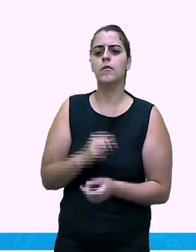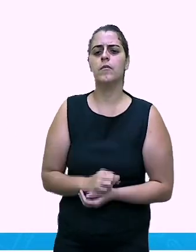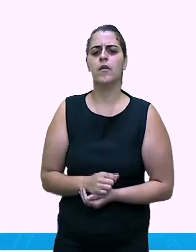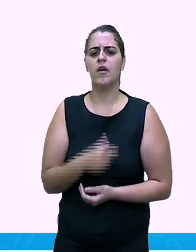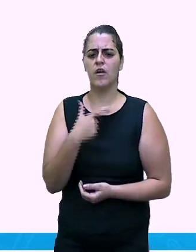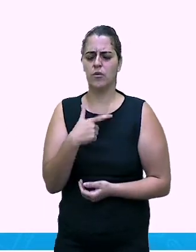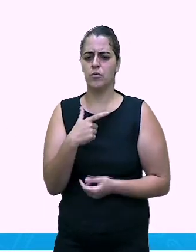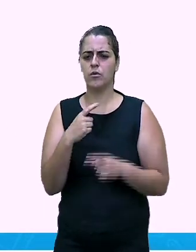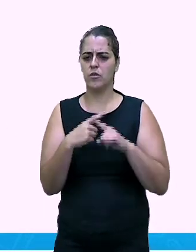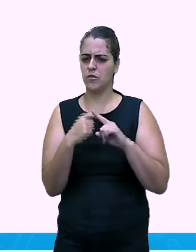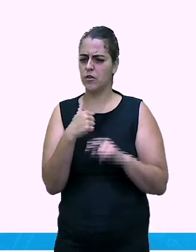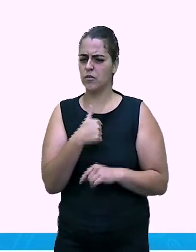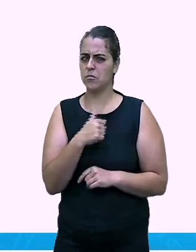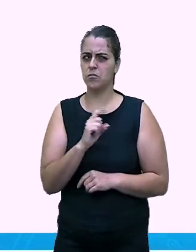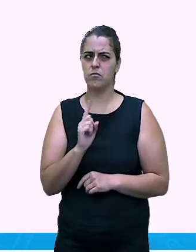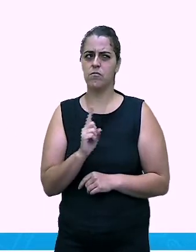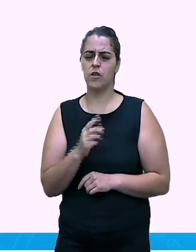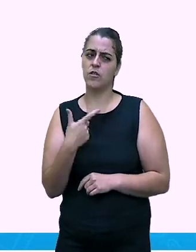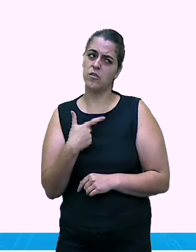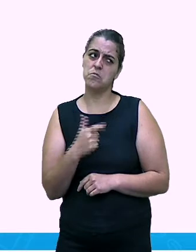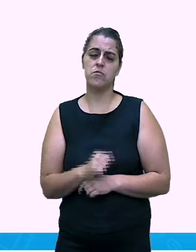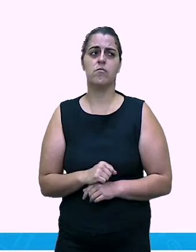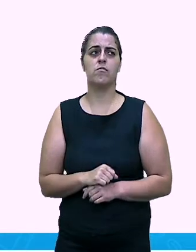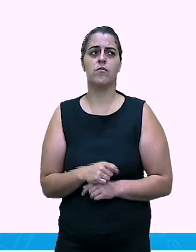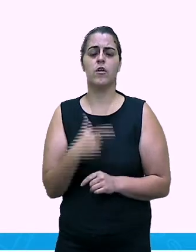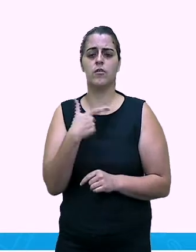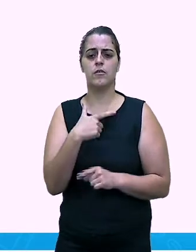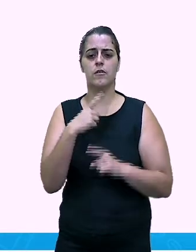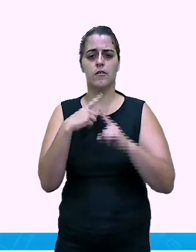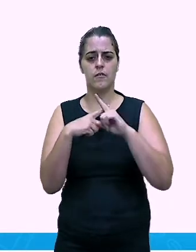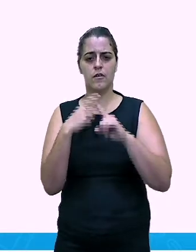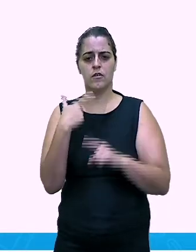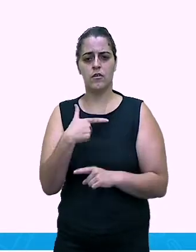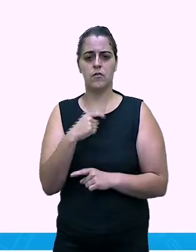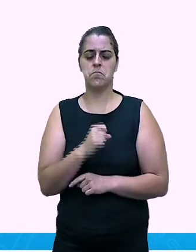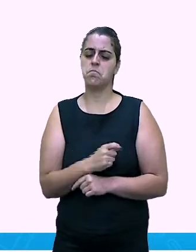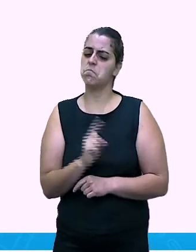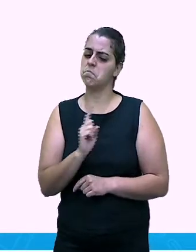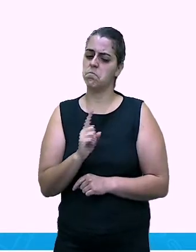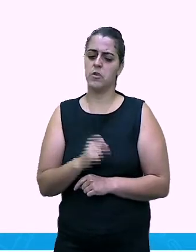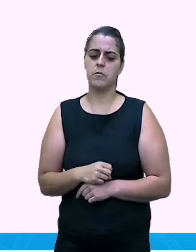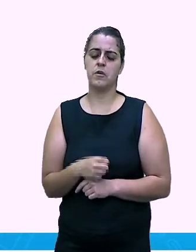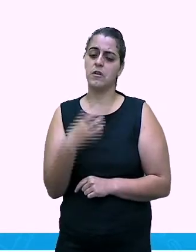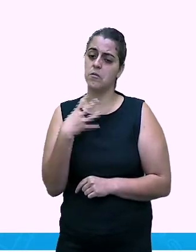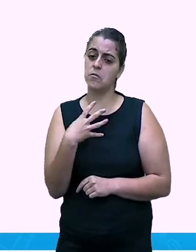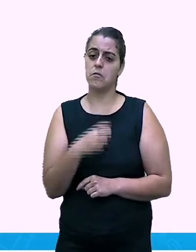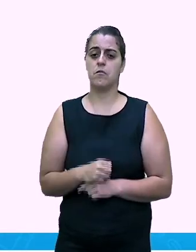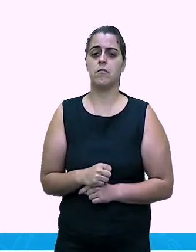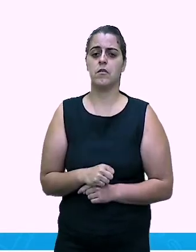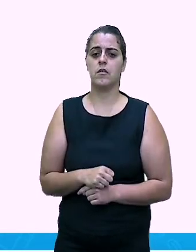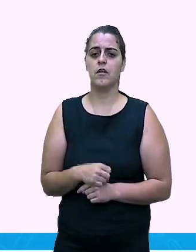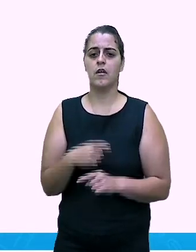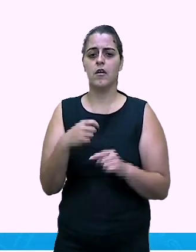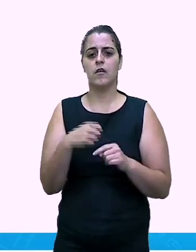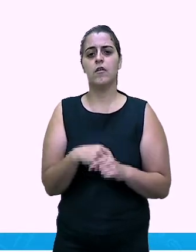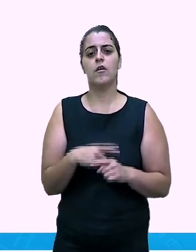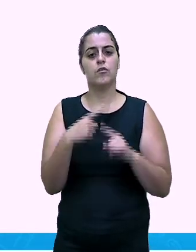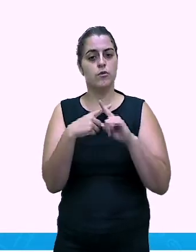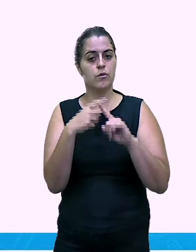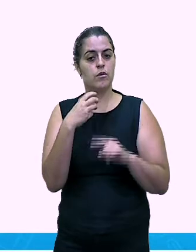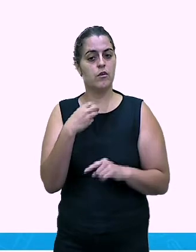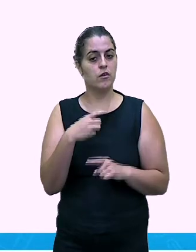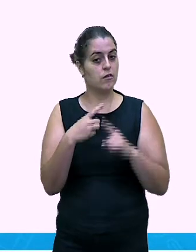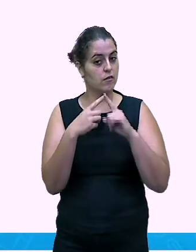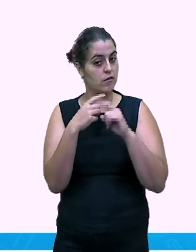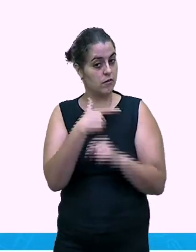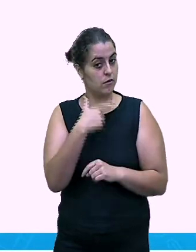o 2 vezes 1? Não, porque dá 2. É o 2 vezes 2? Não, porque dá 4. Então, é o 2